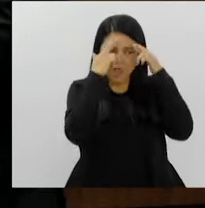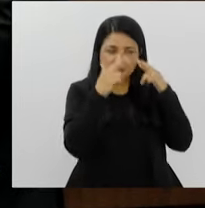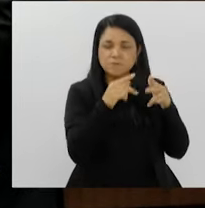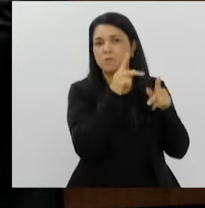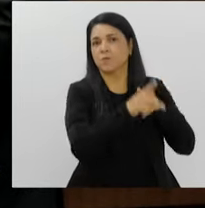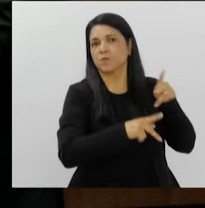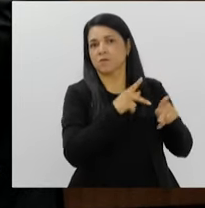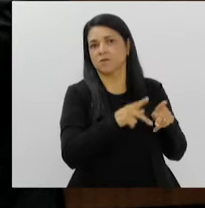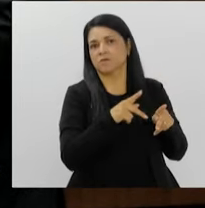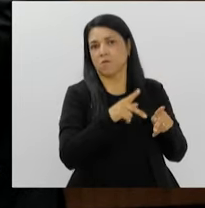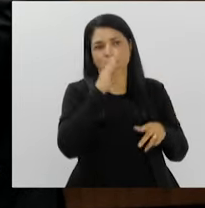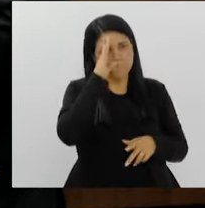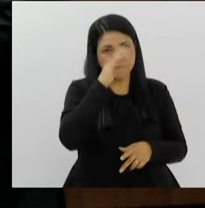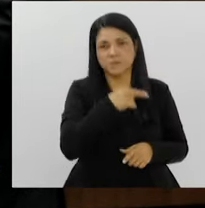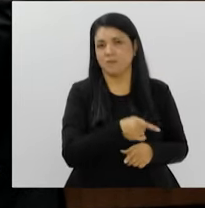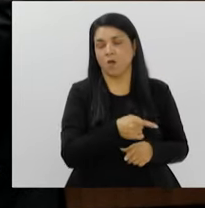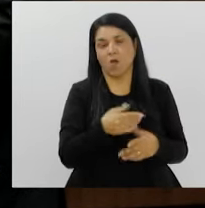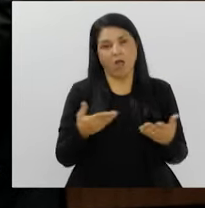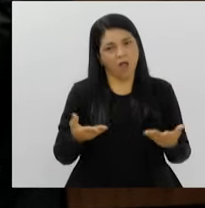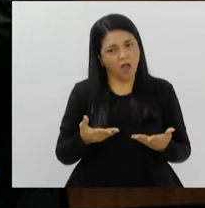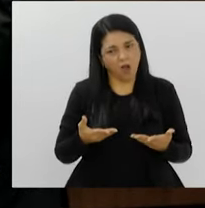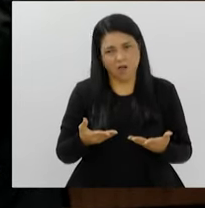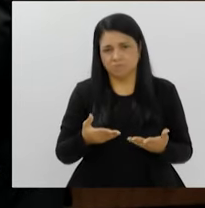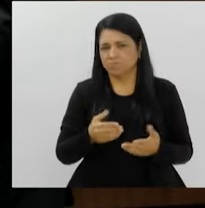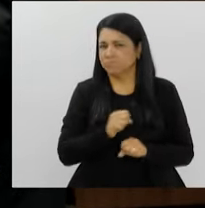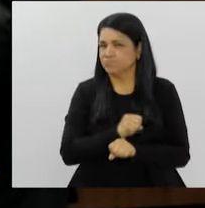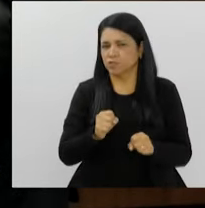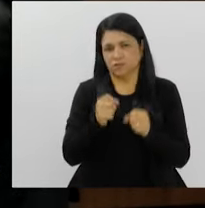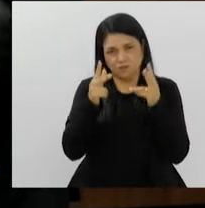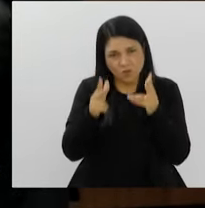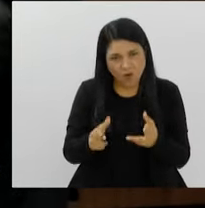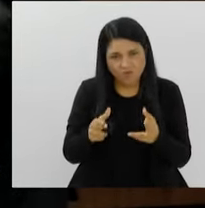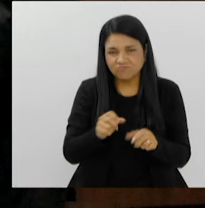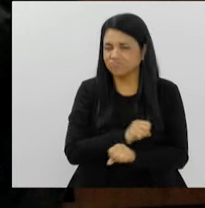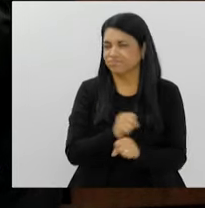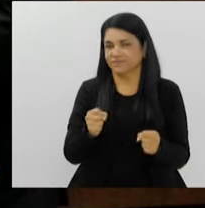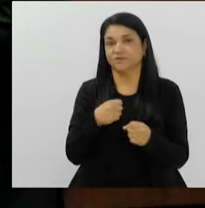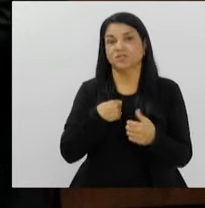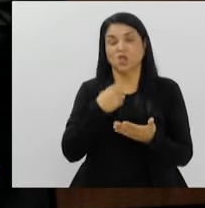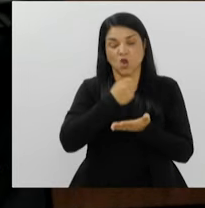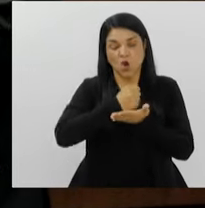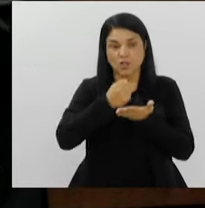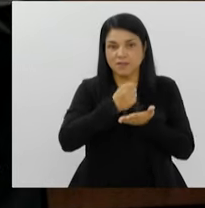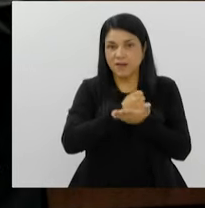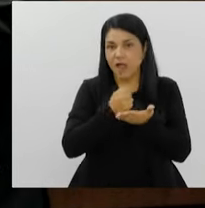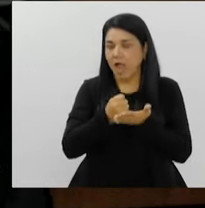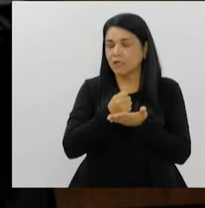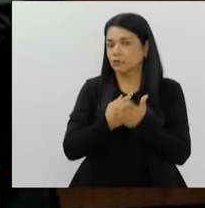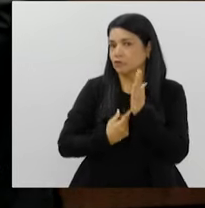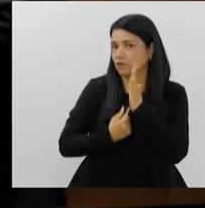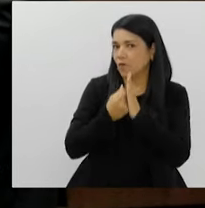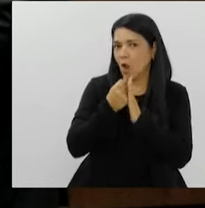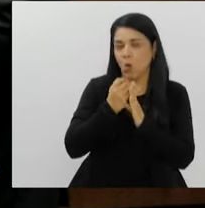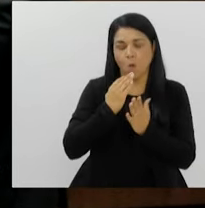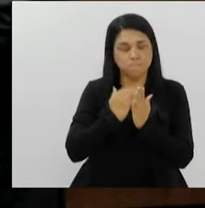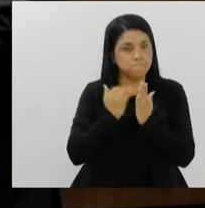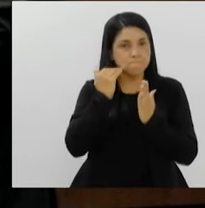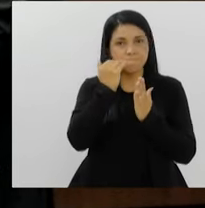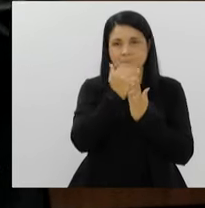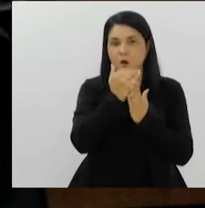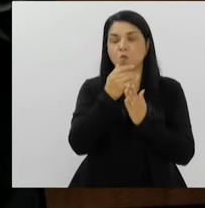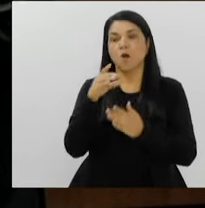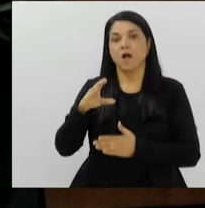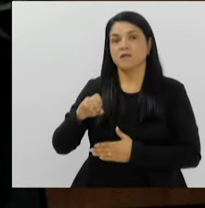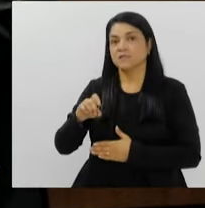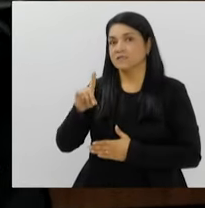porque da forma que está, presidente, não dá. E outra, presidente, são contratos milionários, a Águas do Rio deve a SEDAI e nós